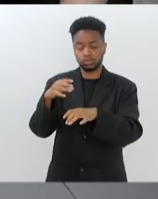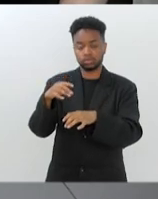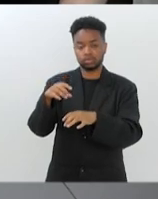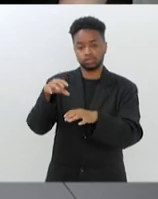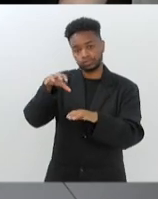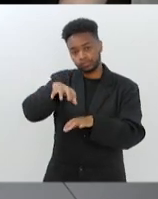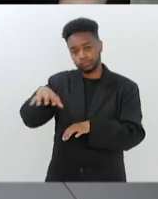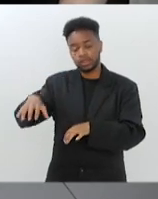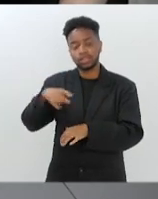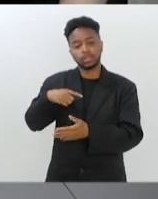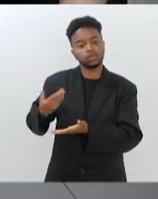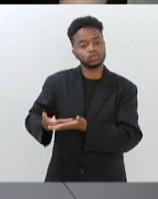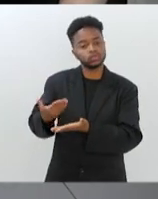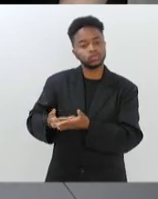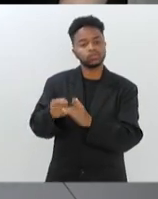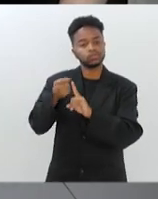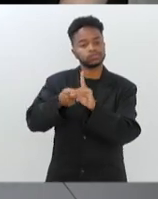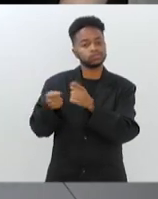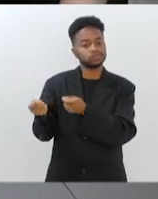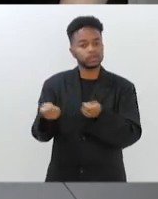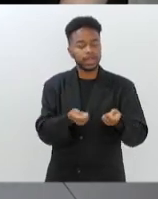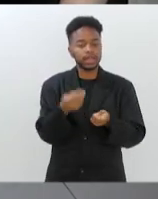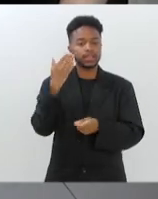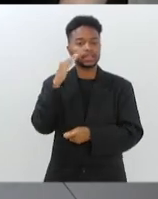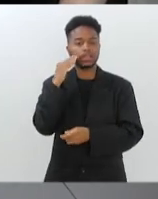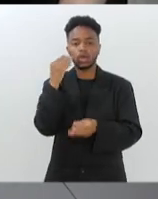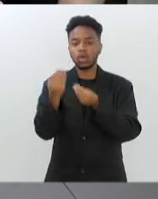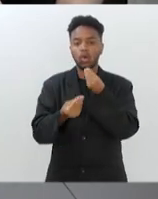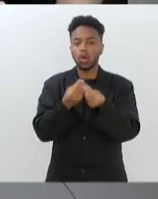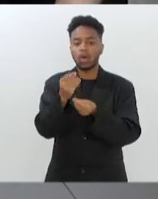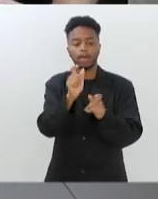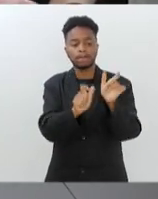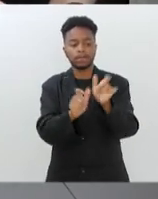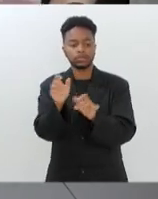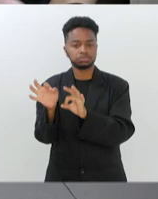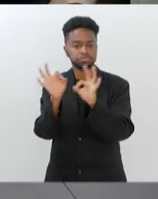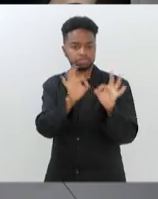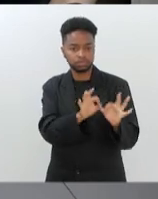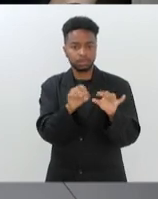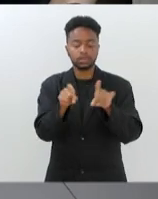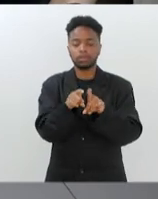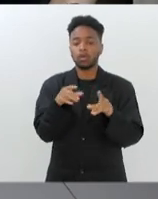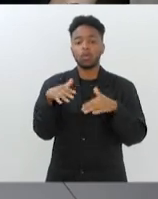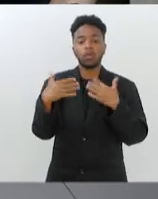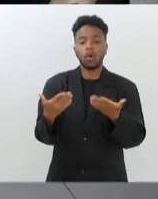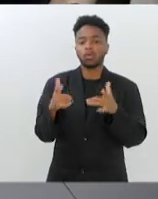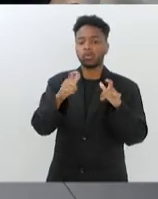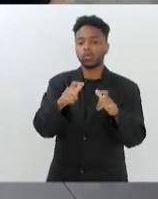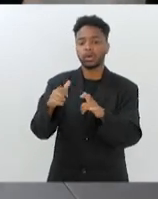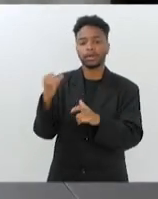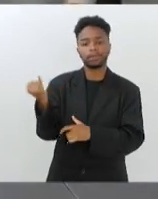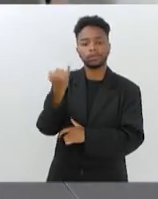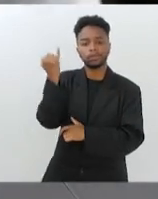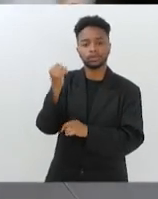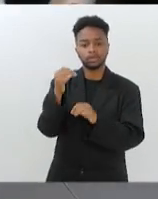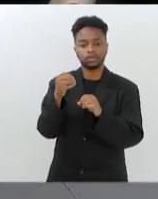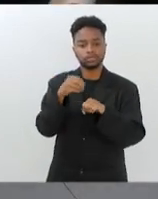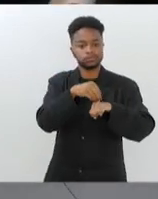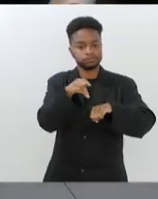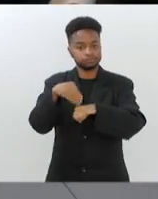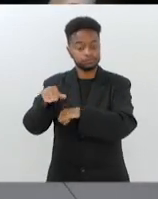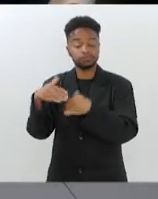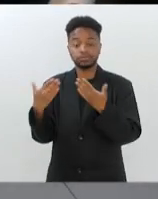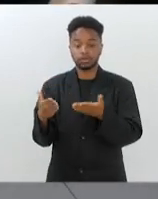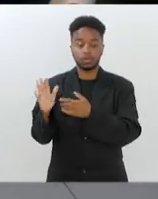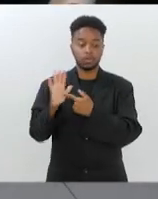estudo técnico de mercado para entender a audiência entender relevância do veículo e eles então apresentam ao governo essa eh